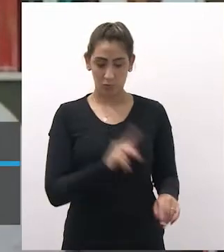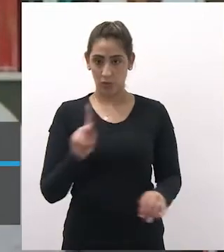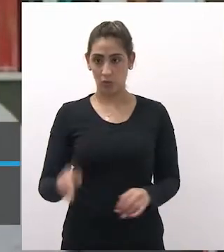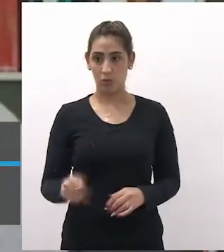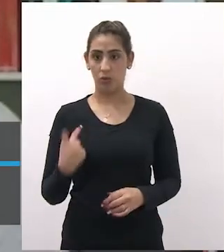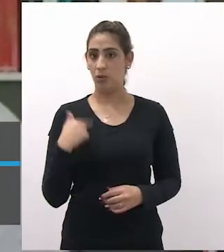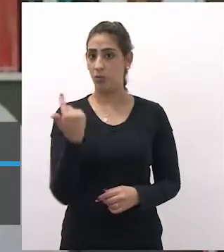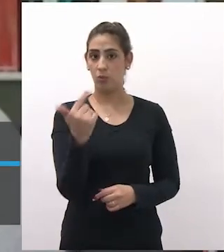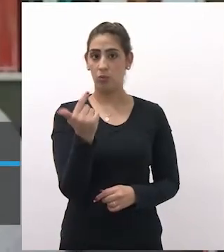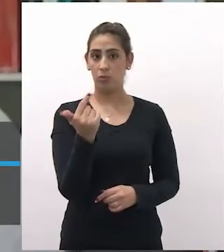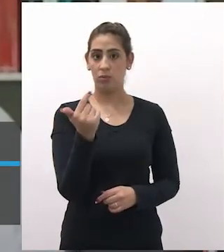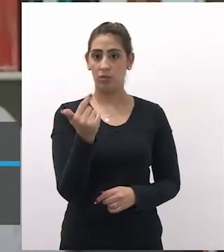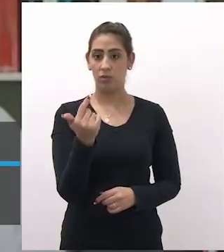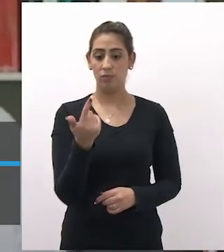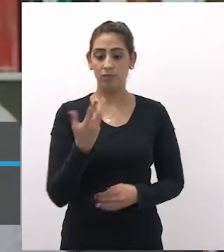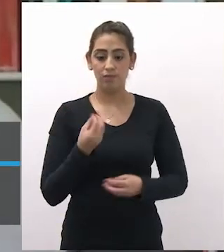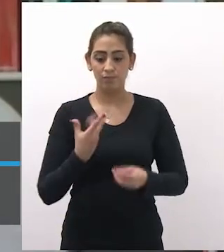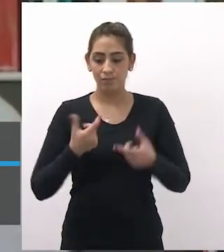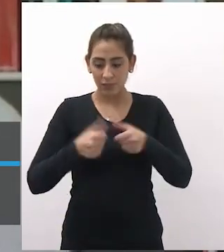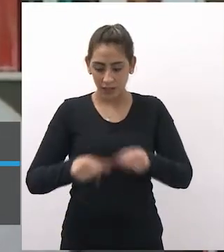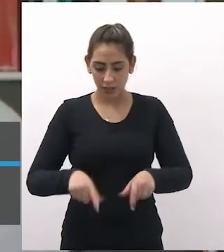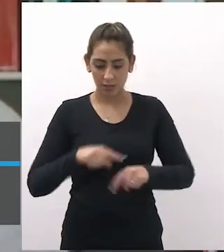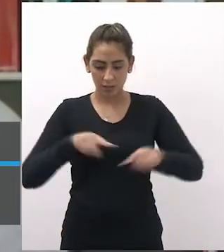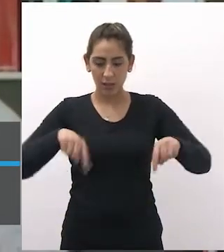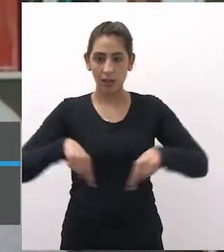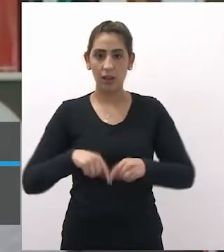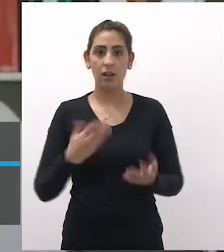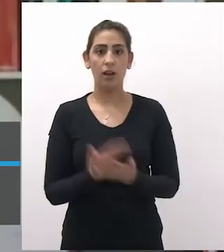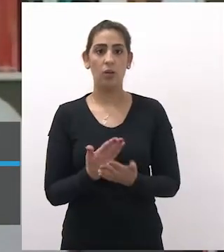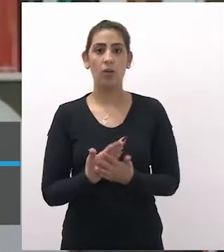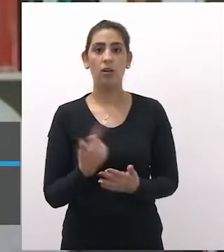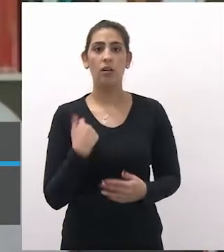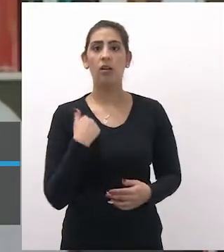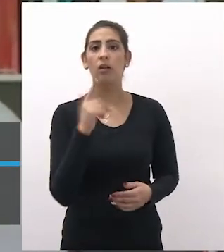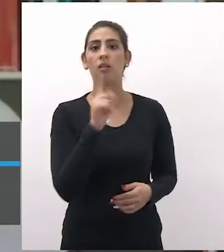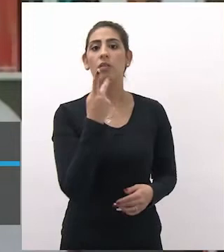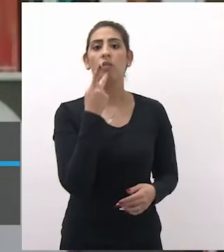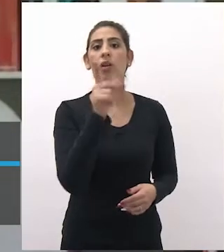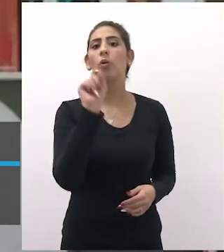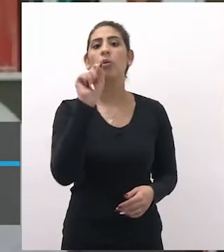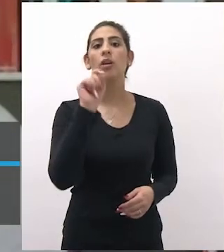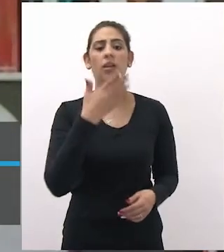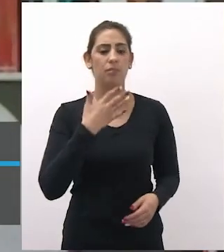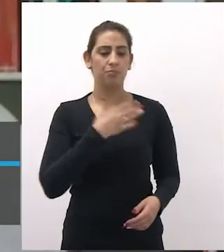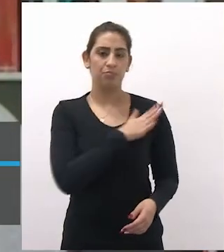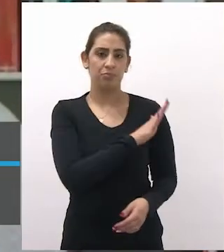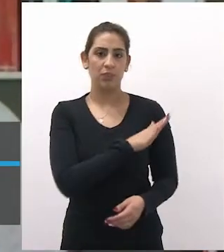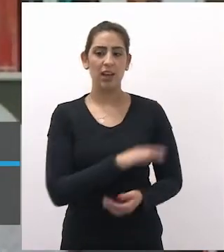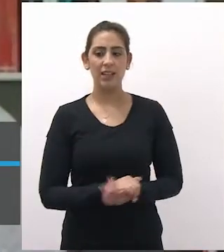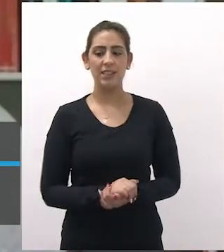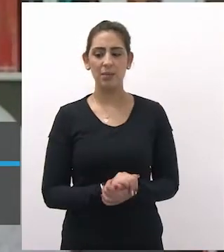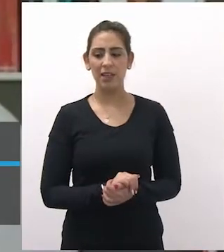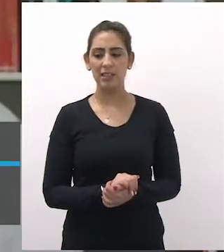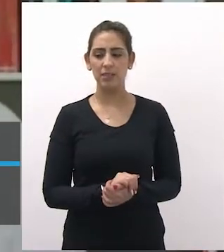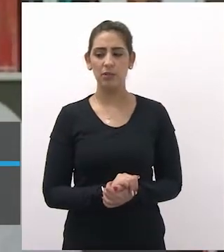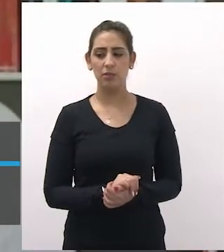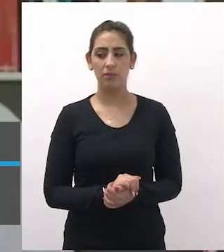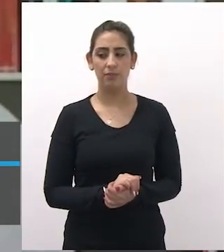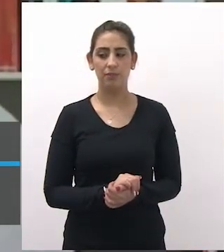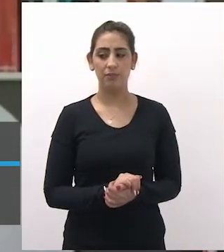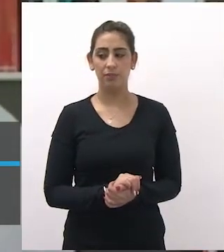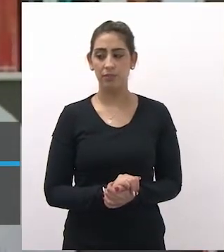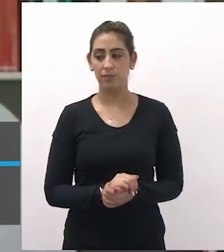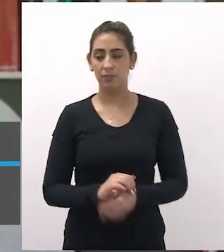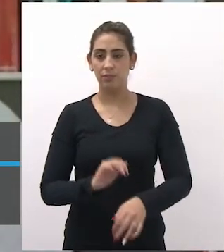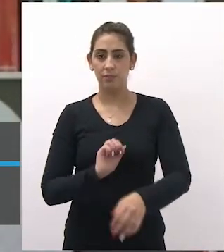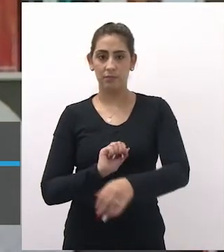menor condição de eu estar numa sala de aula e eu não falar sobre o que é racismo, o que é antirracismo, falar sobre privilégios, falar como